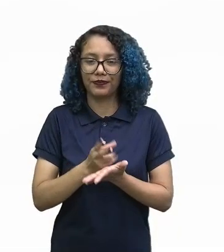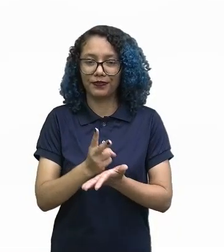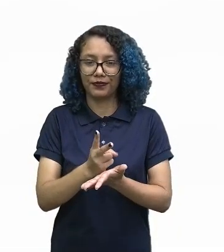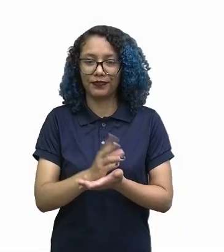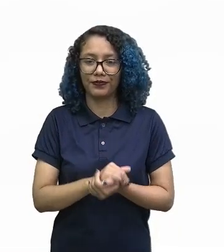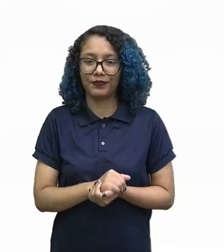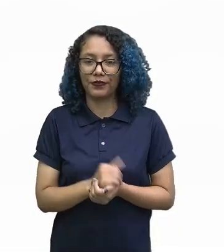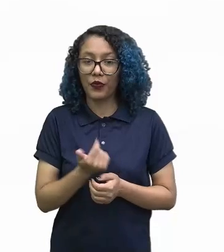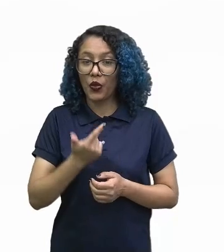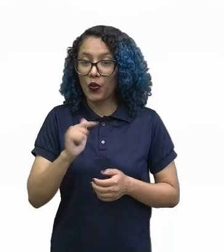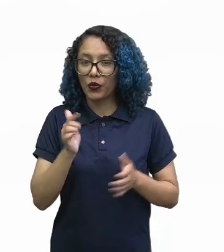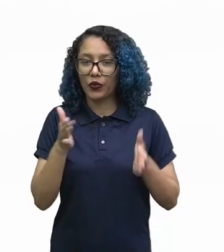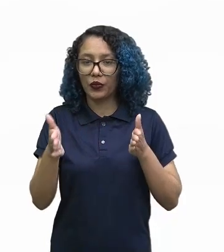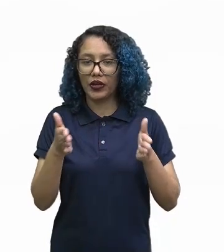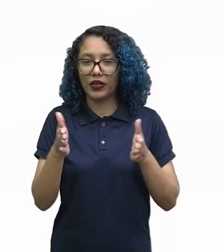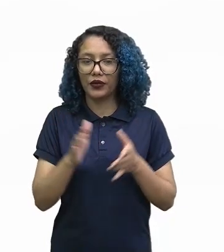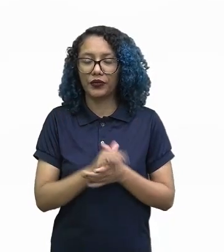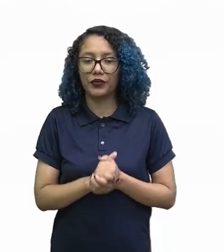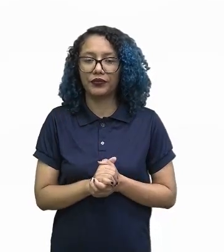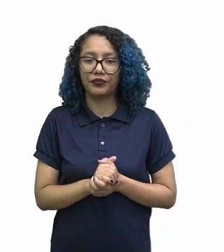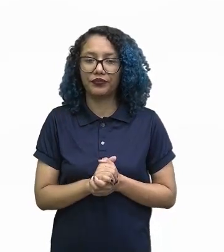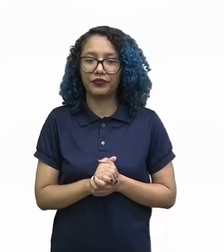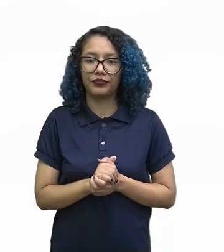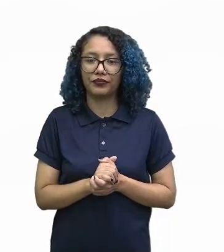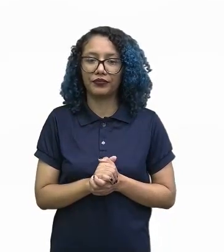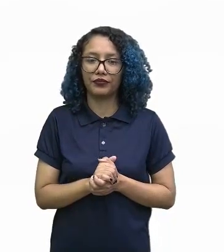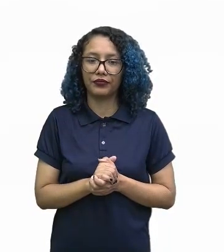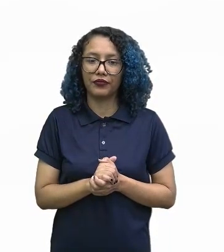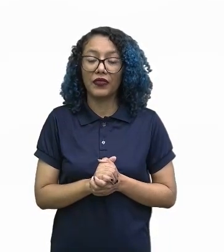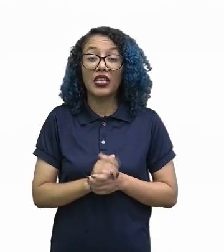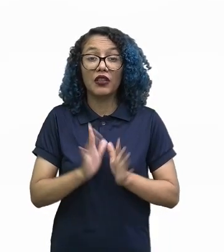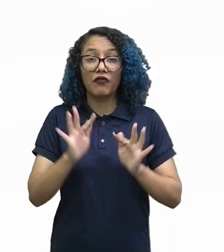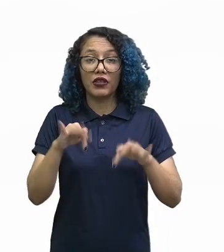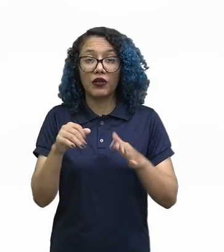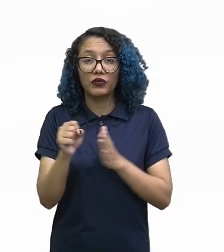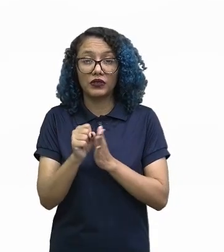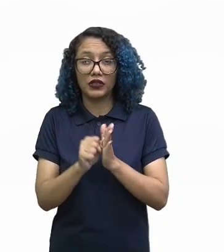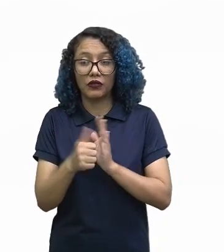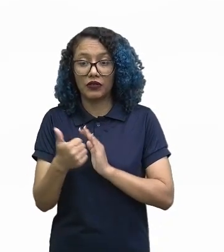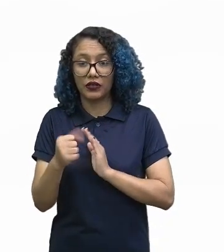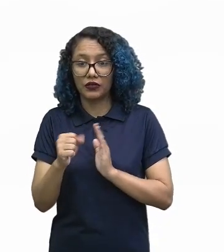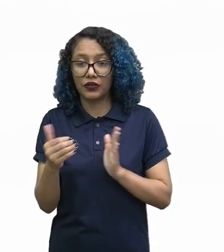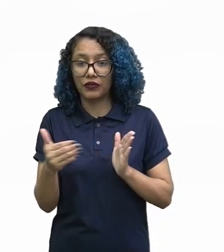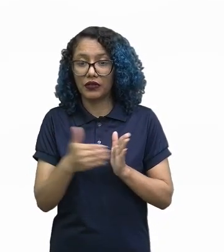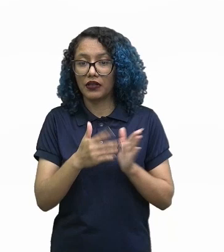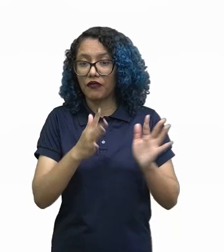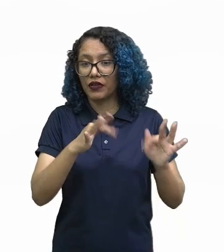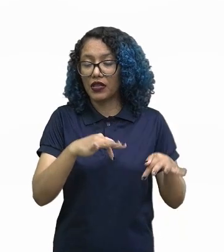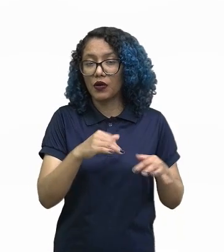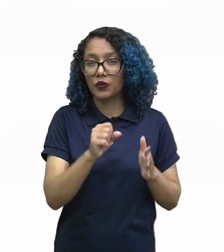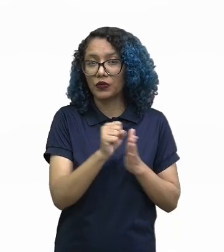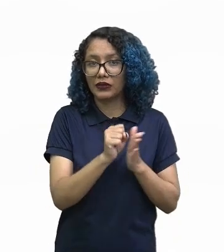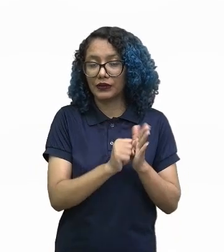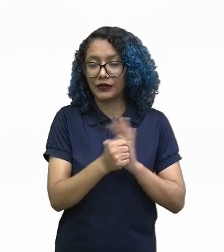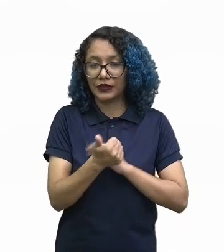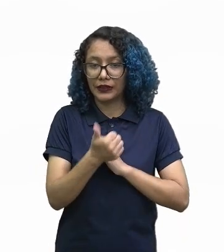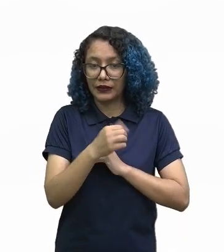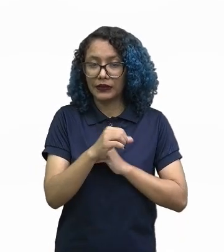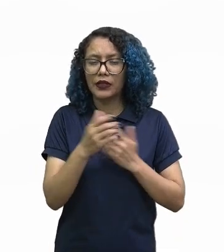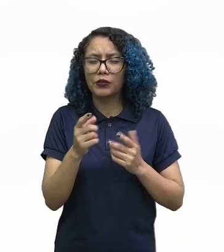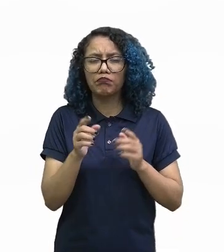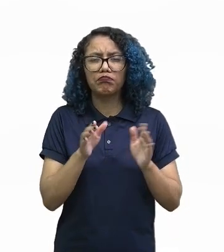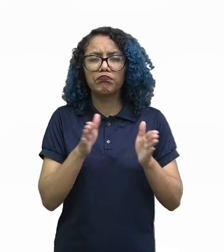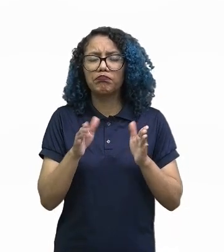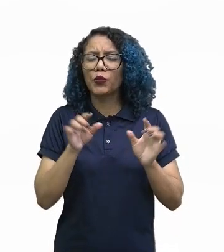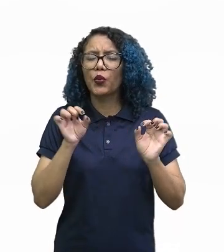numa outra época. A gente vai lá no final do século XVIII até o final do século XIX. Bem, nesse